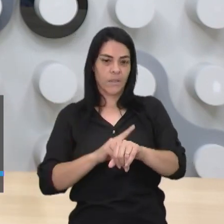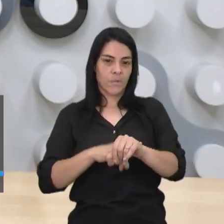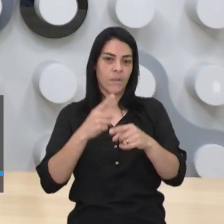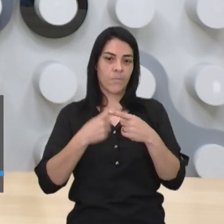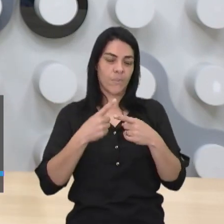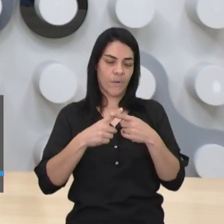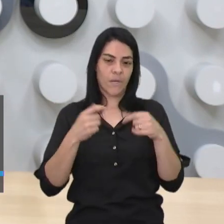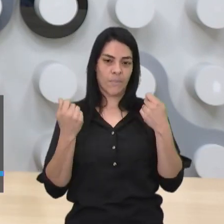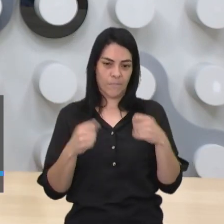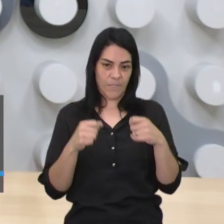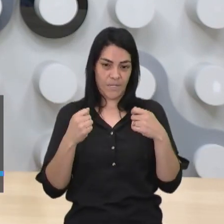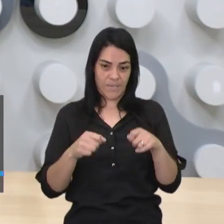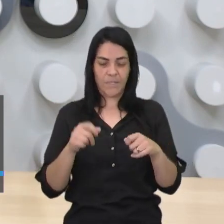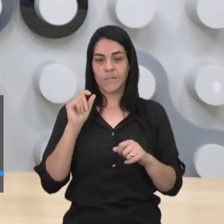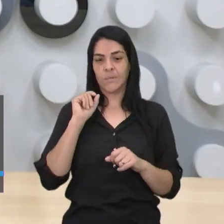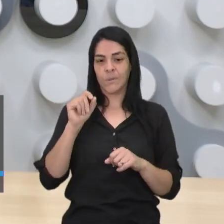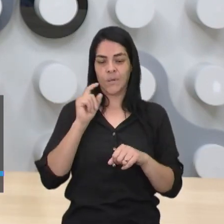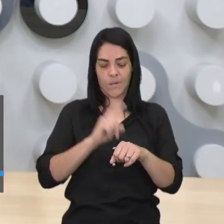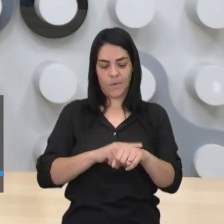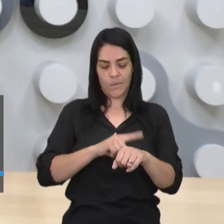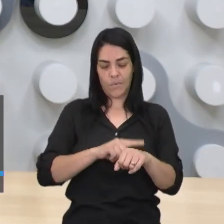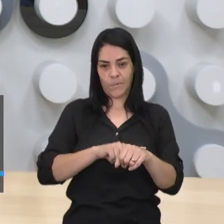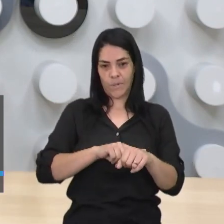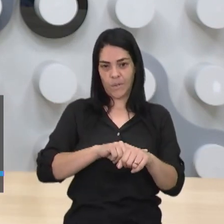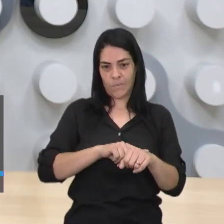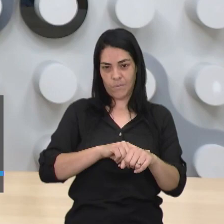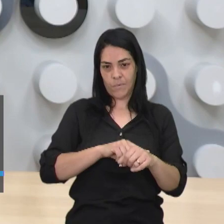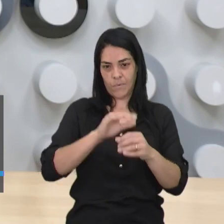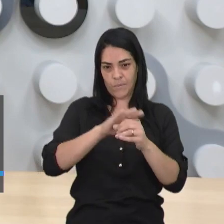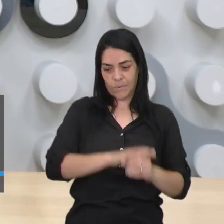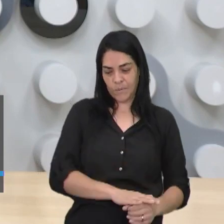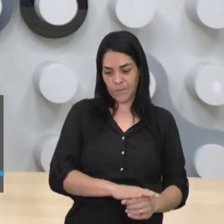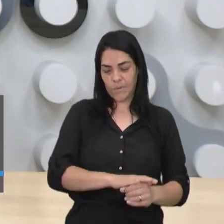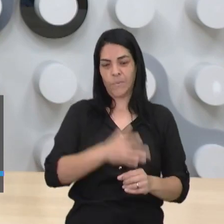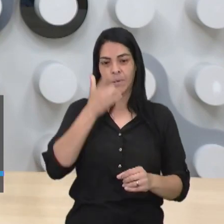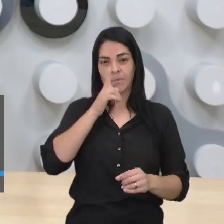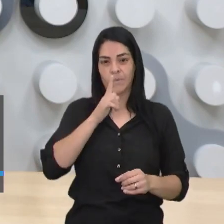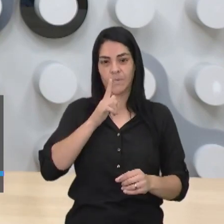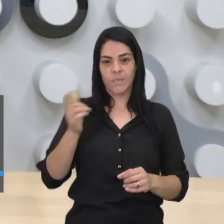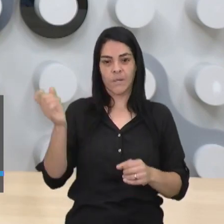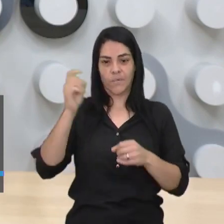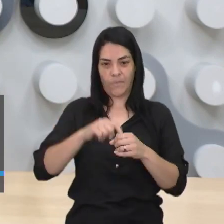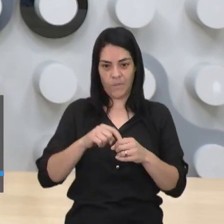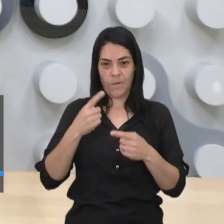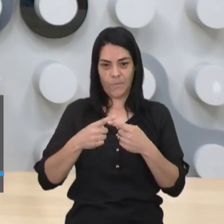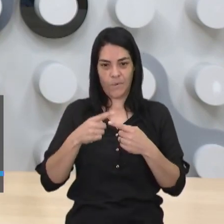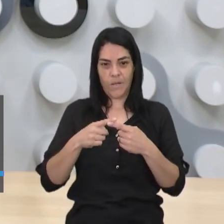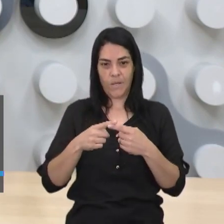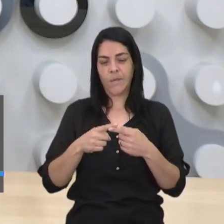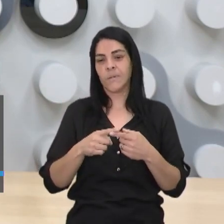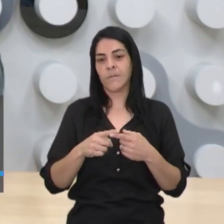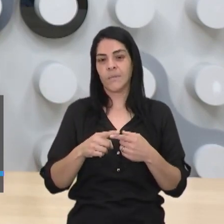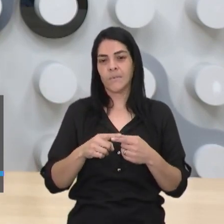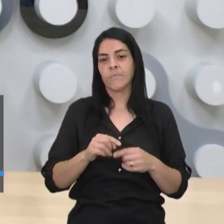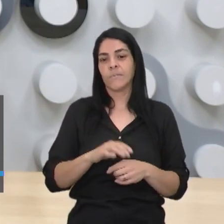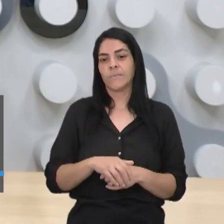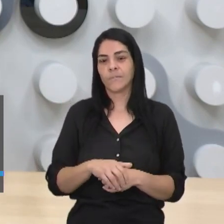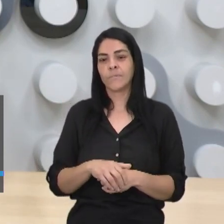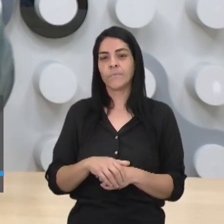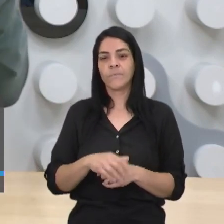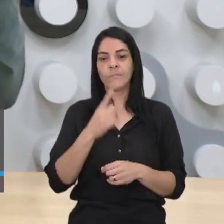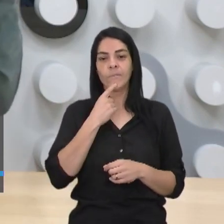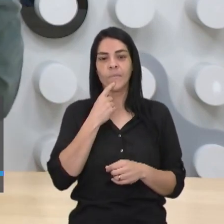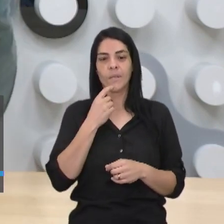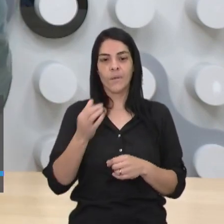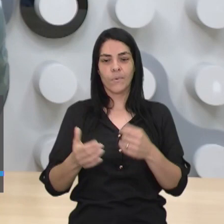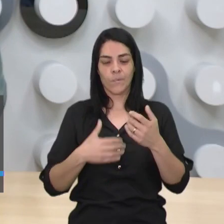que considerar o tempo da descompressão para o retorno. Senão aquelas bolinhas que estavam se solubilizando no seu